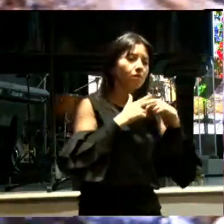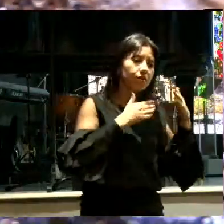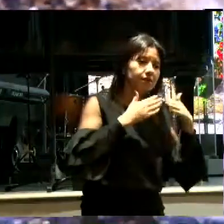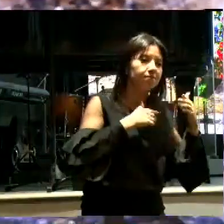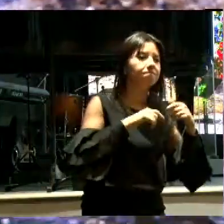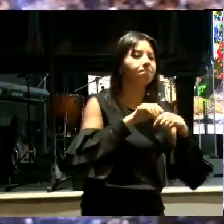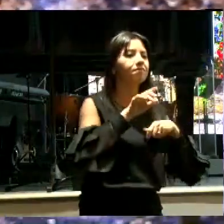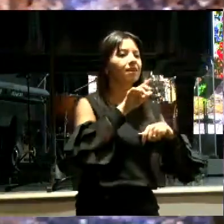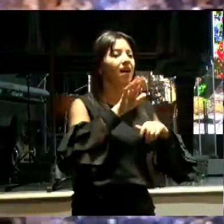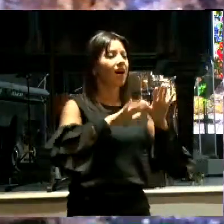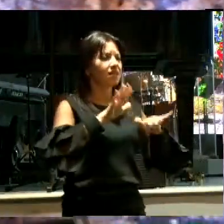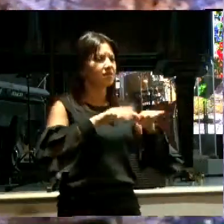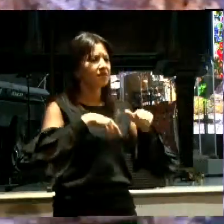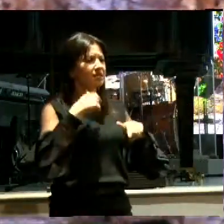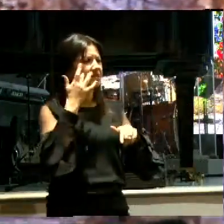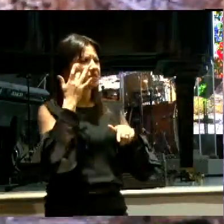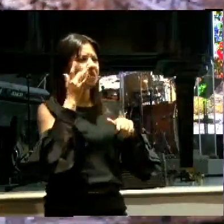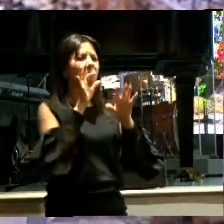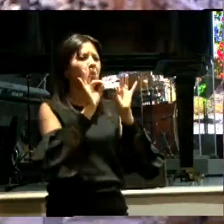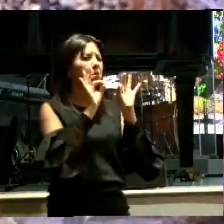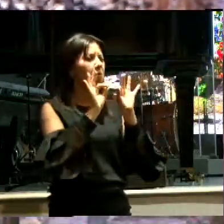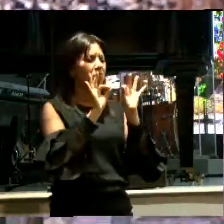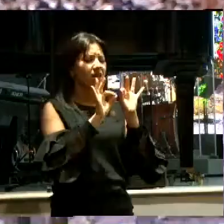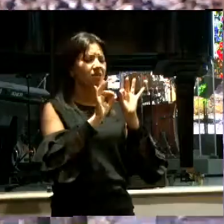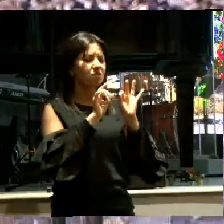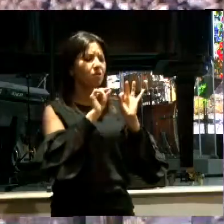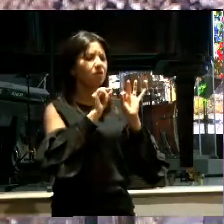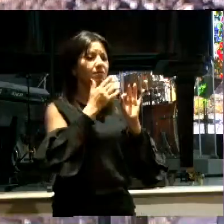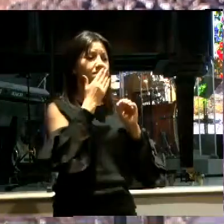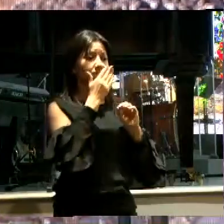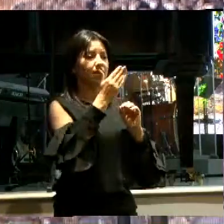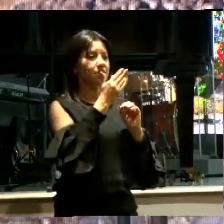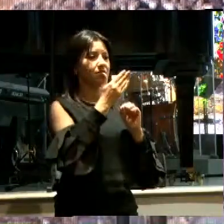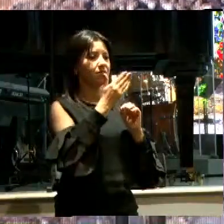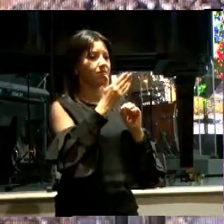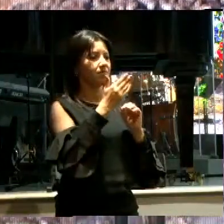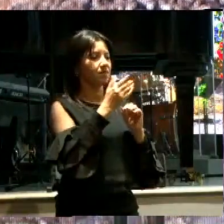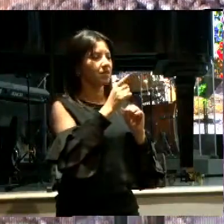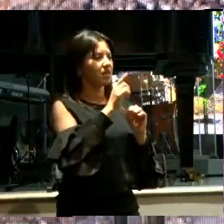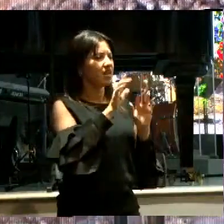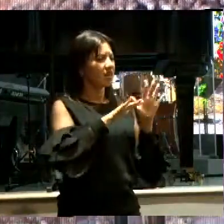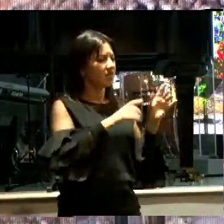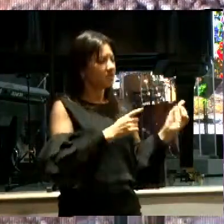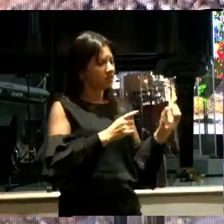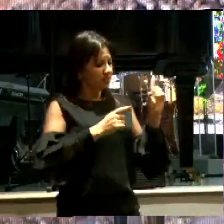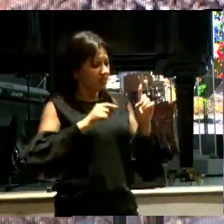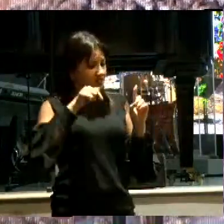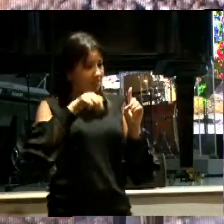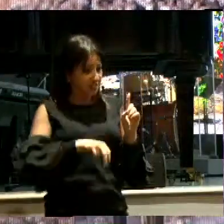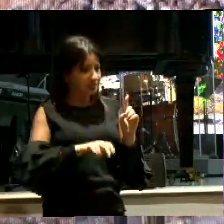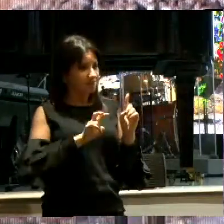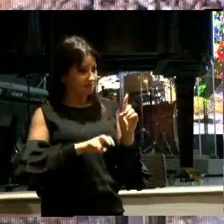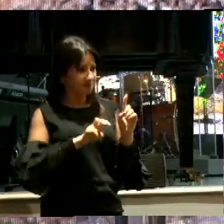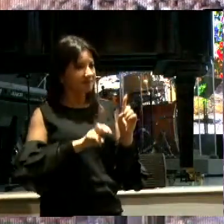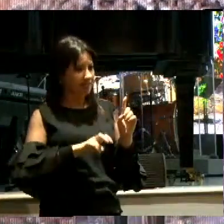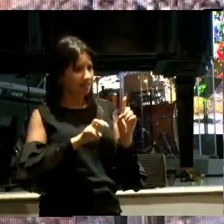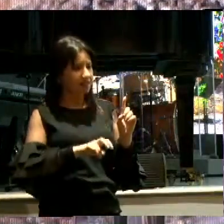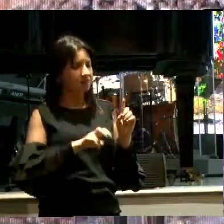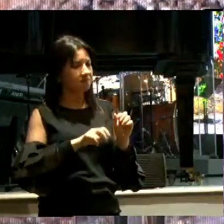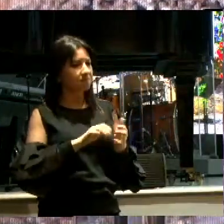pede. Eu quero dizer para você que está aqui enlutada, de um ente querido, que você está